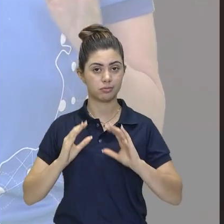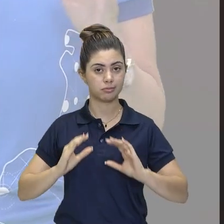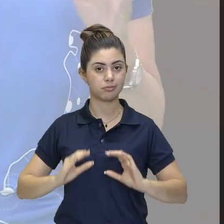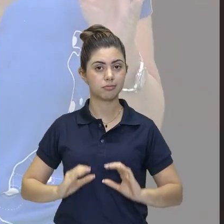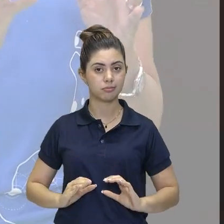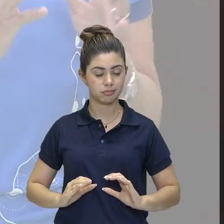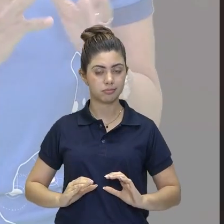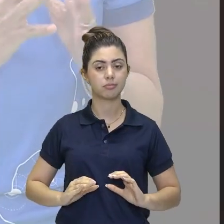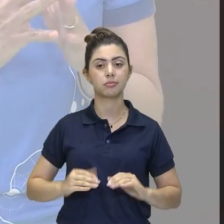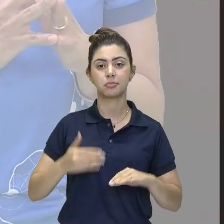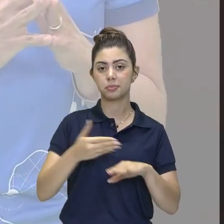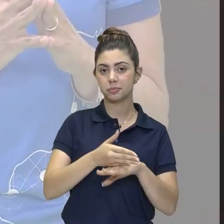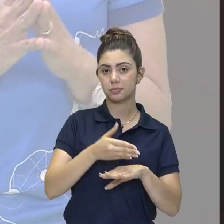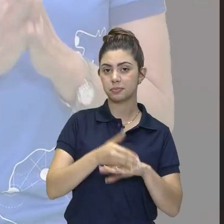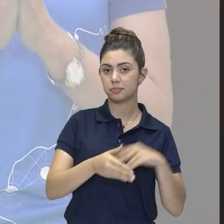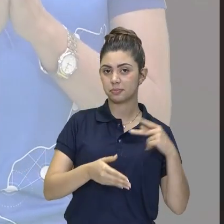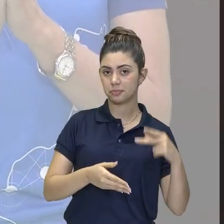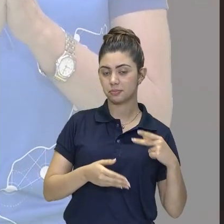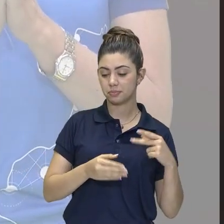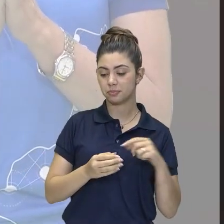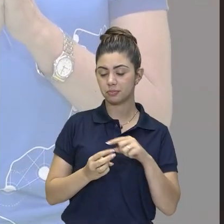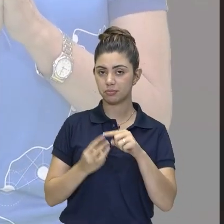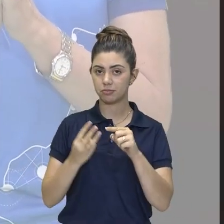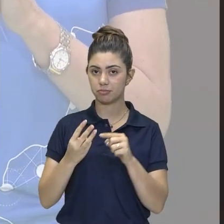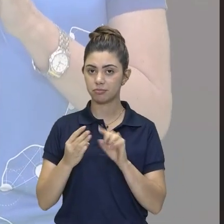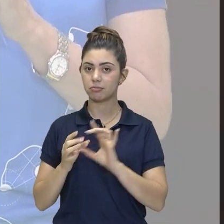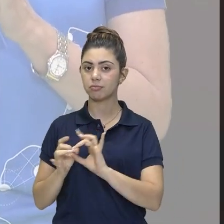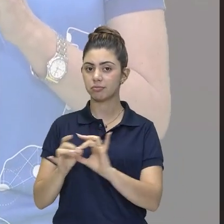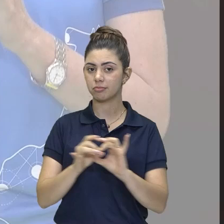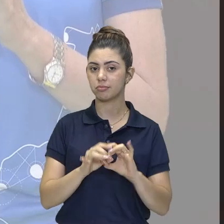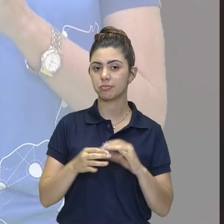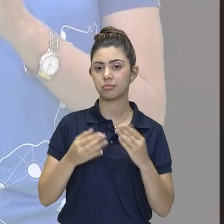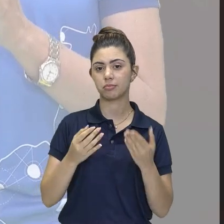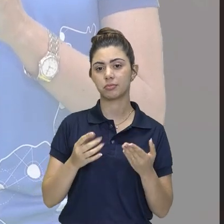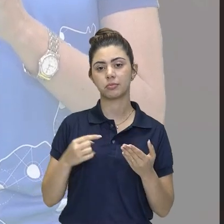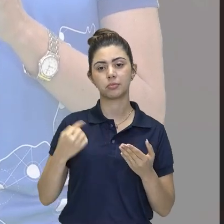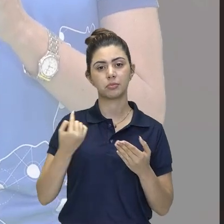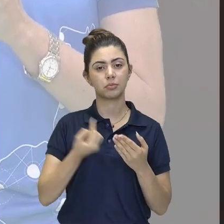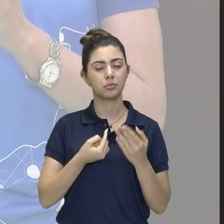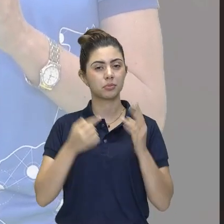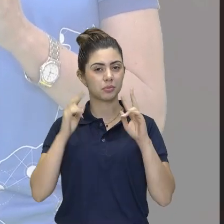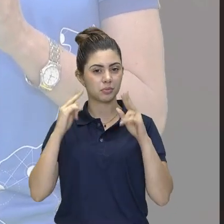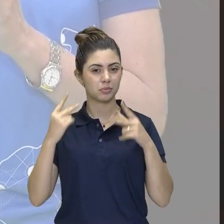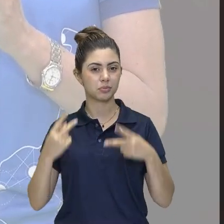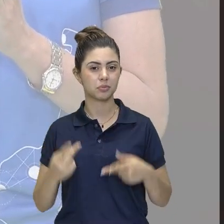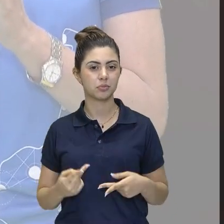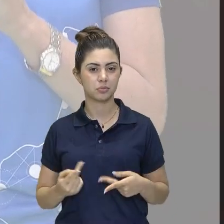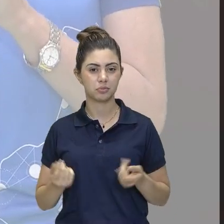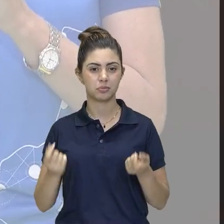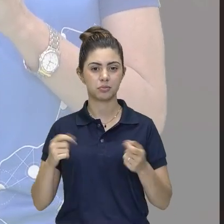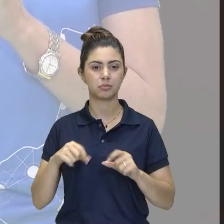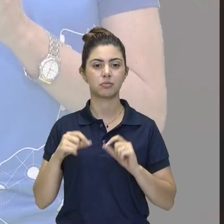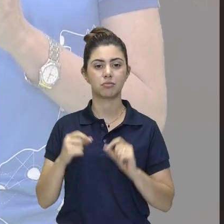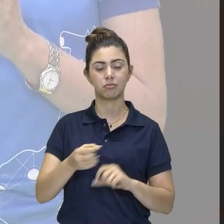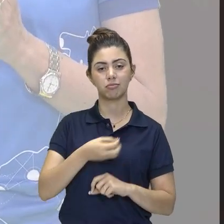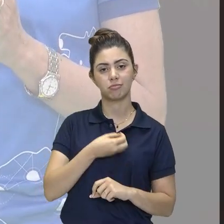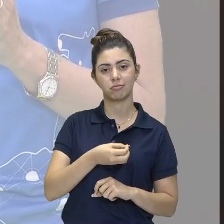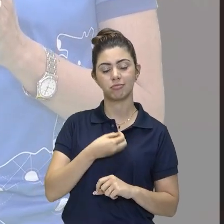cidadania e participação política. O ser humano, vejam bem, pode efetivar sua vida